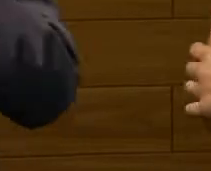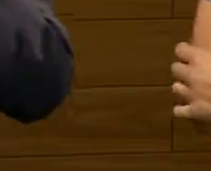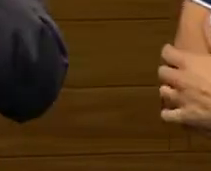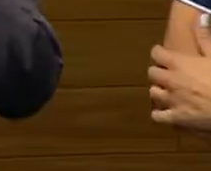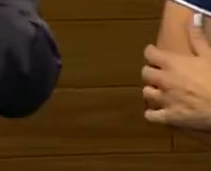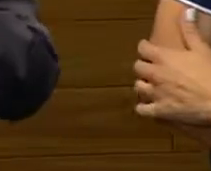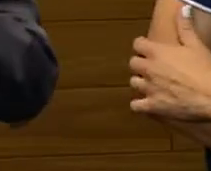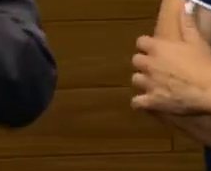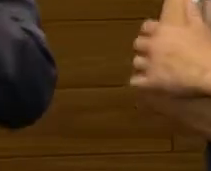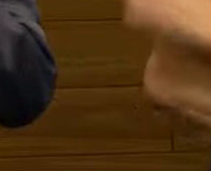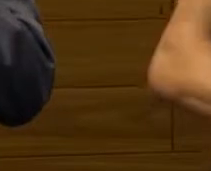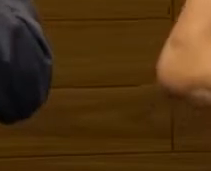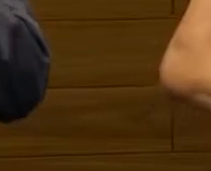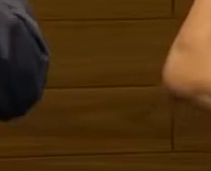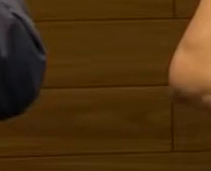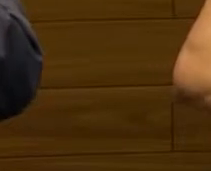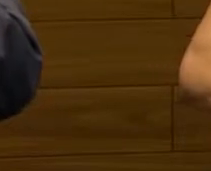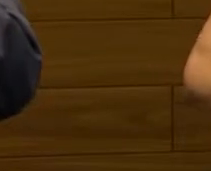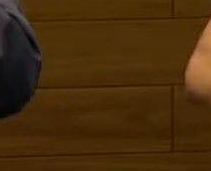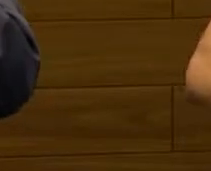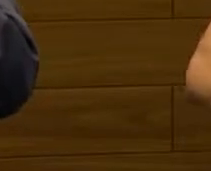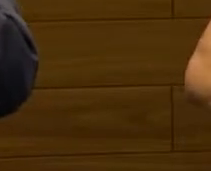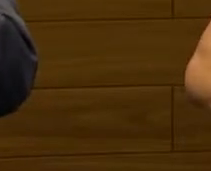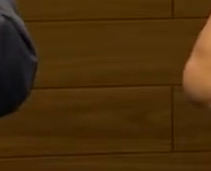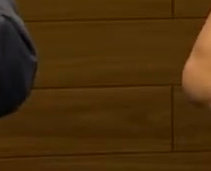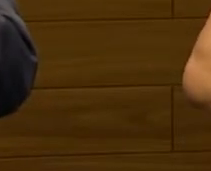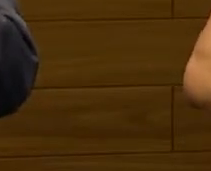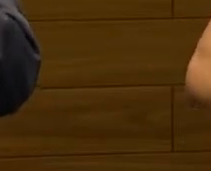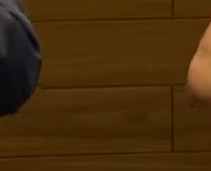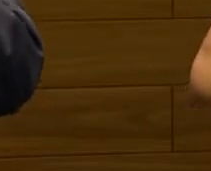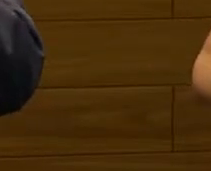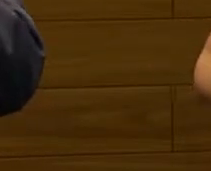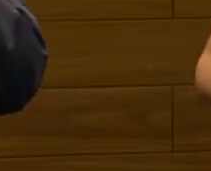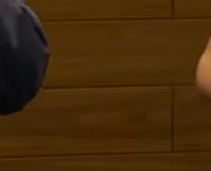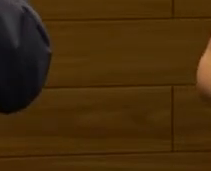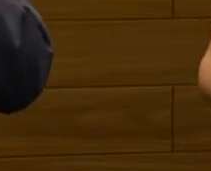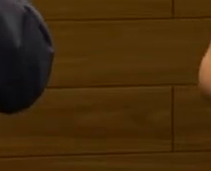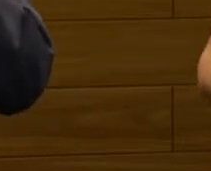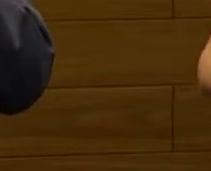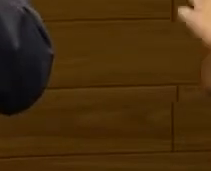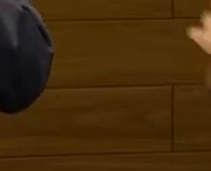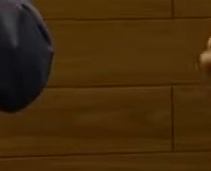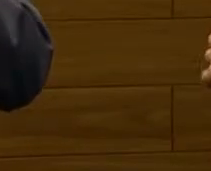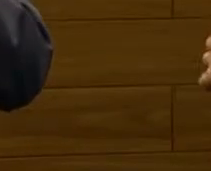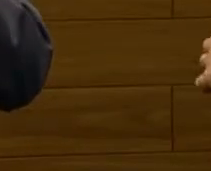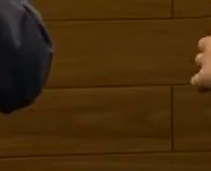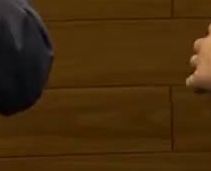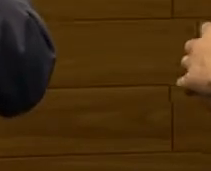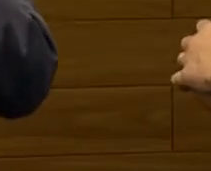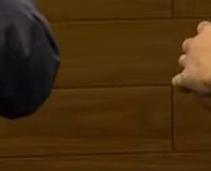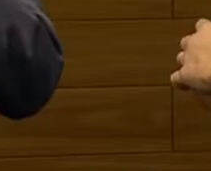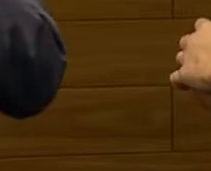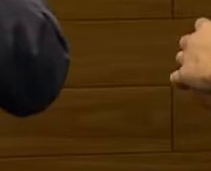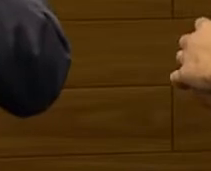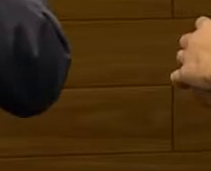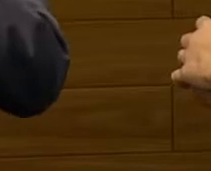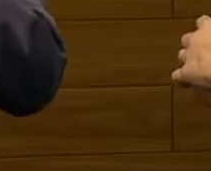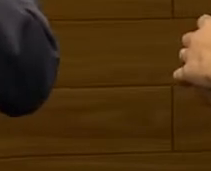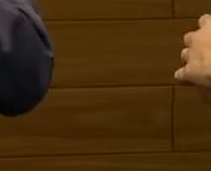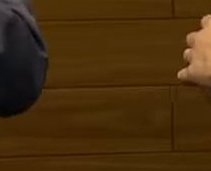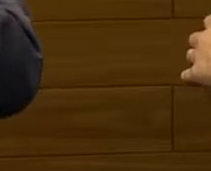falar rapidinho, vocês, eu fiquei paralítico um ano, sem poder me movimentar. Eu tinha 16 anos de